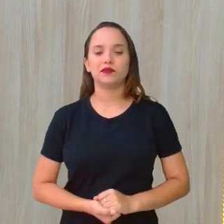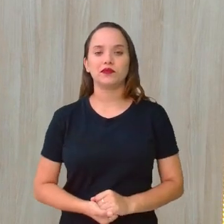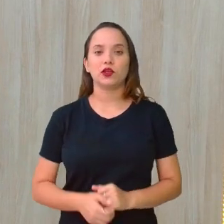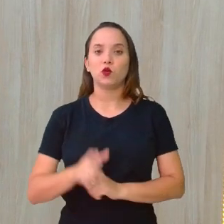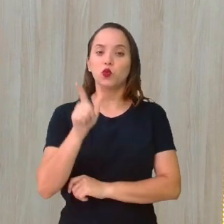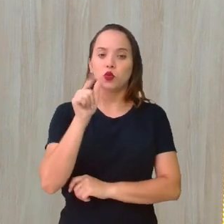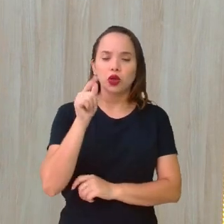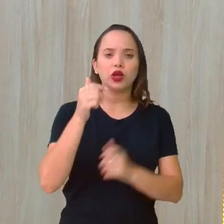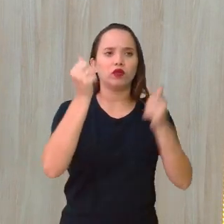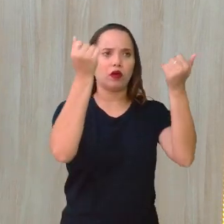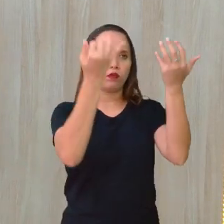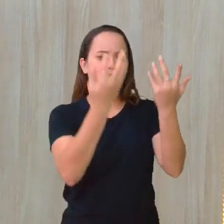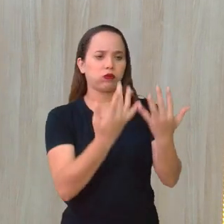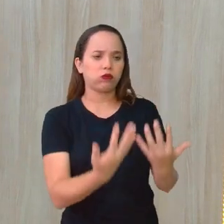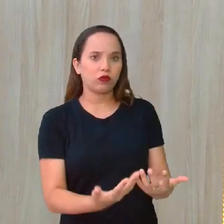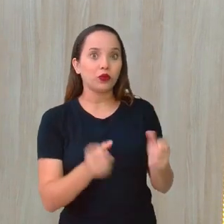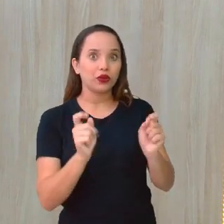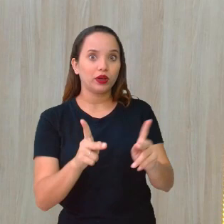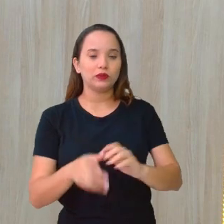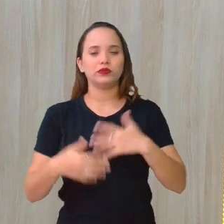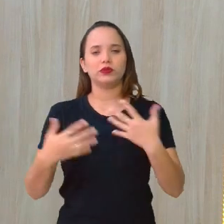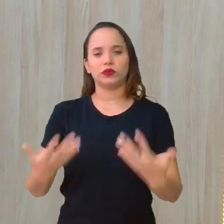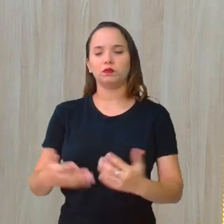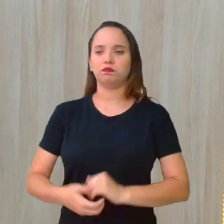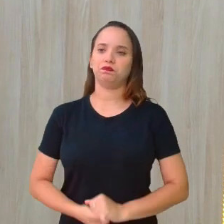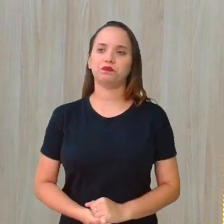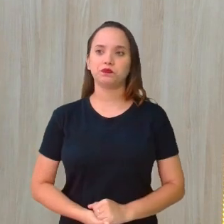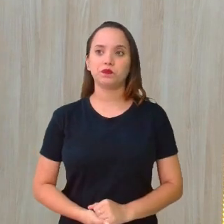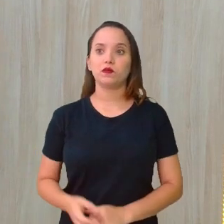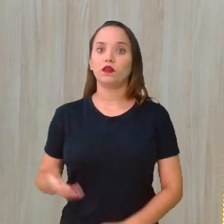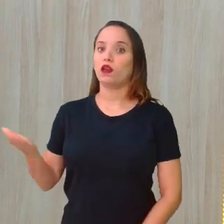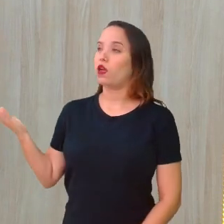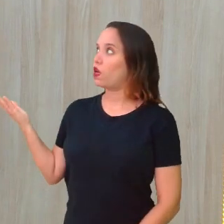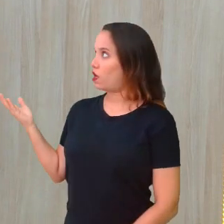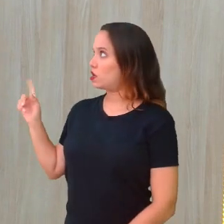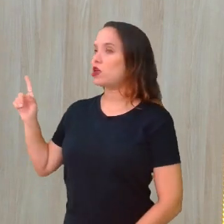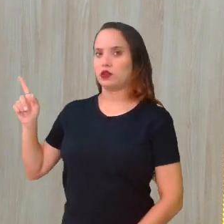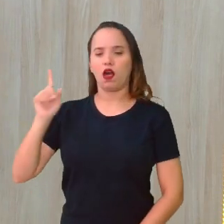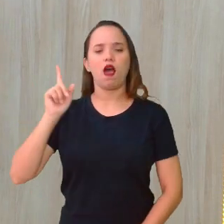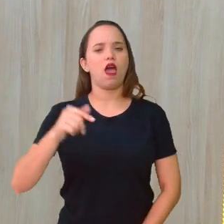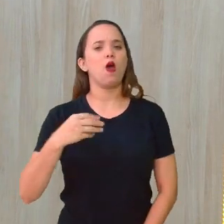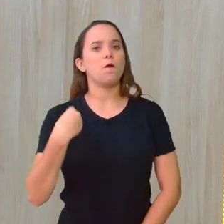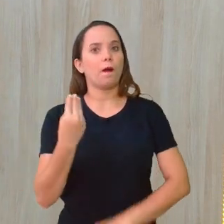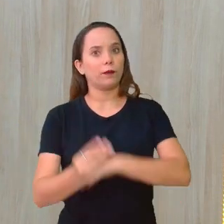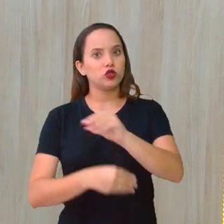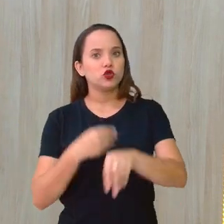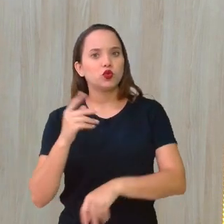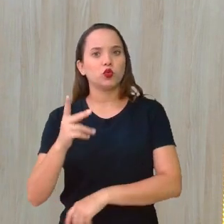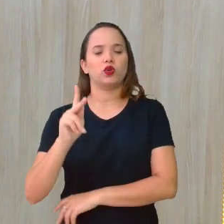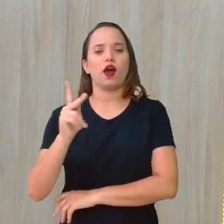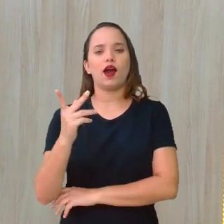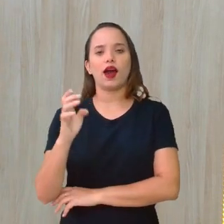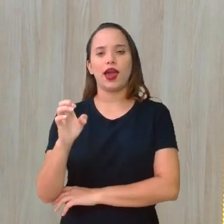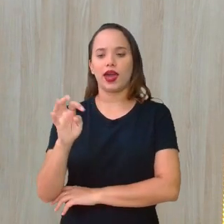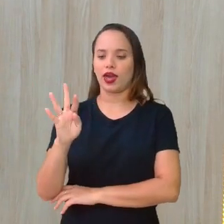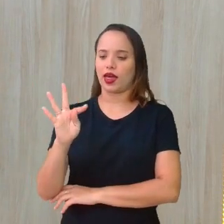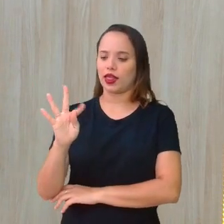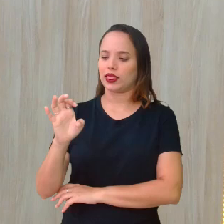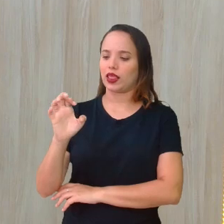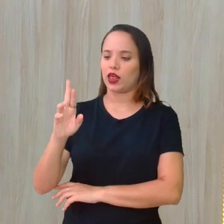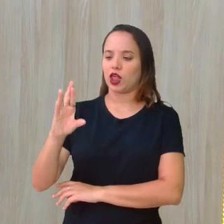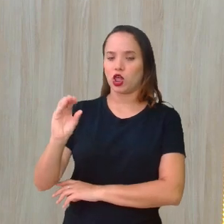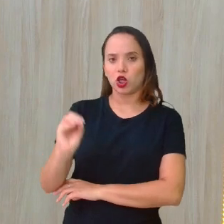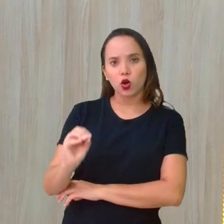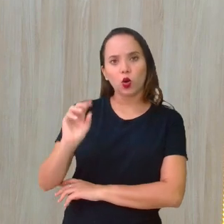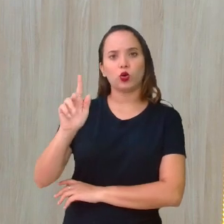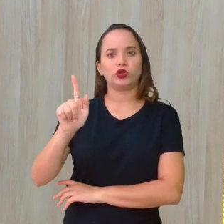Esse líquido que desceu aí, tá certo? Então, essa é uma mistura heterogênea. Por quê? Porque a mistura, para você